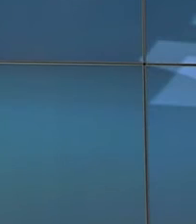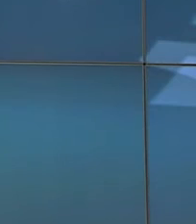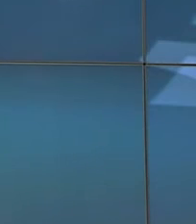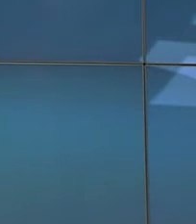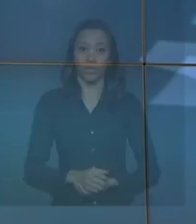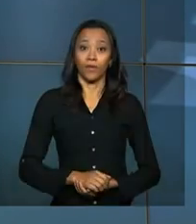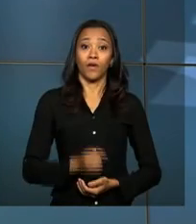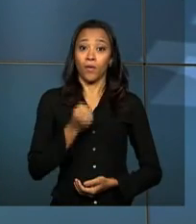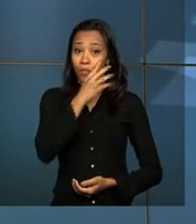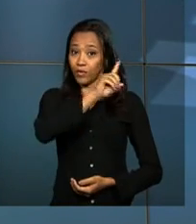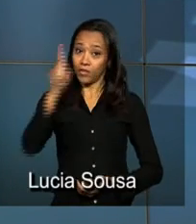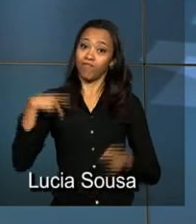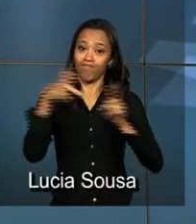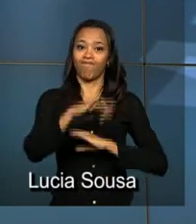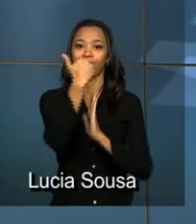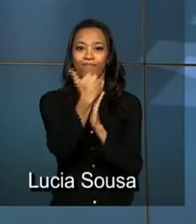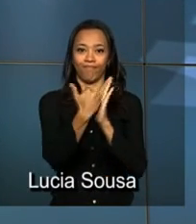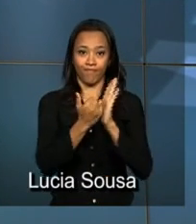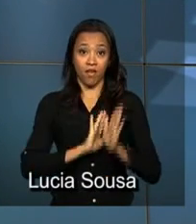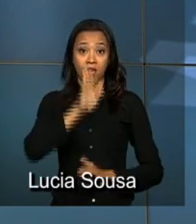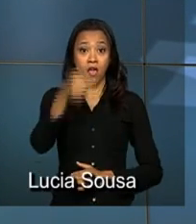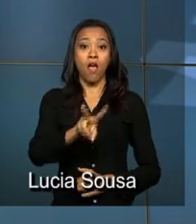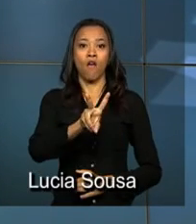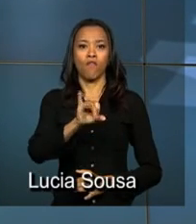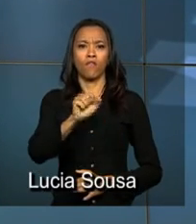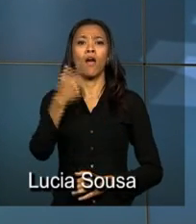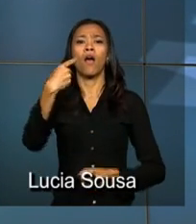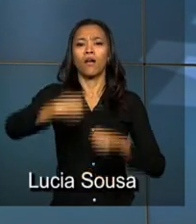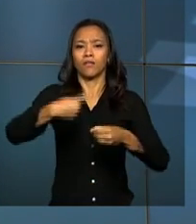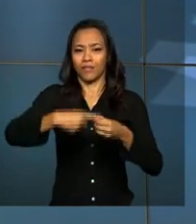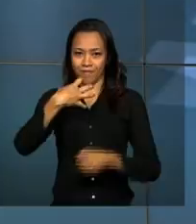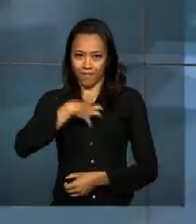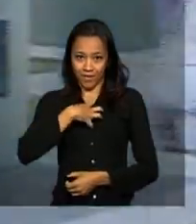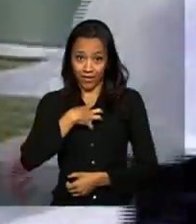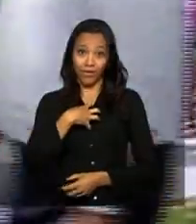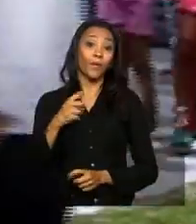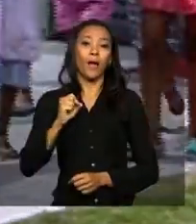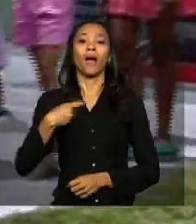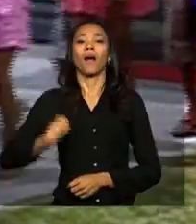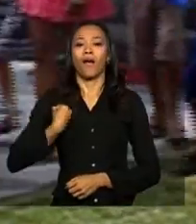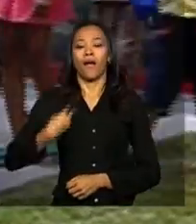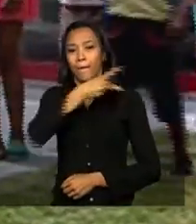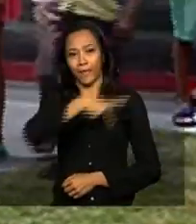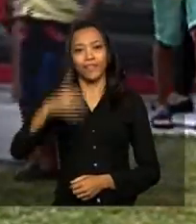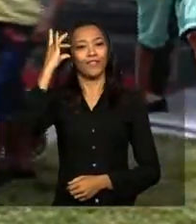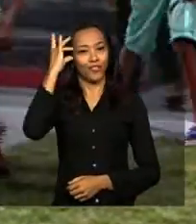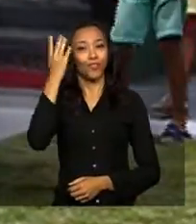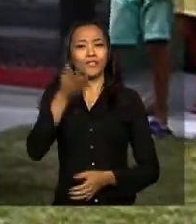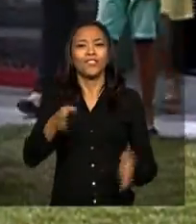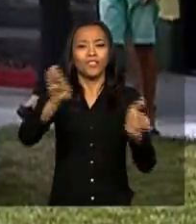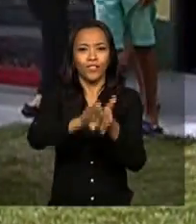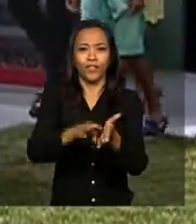olá bom dia interrompemos a programação para ir ao vivo a feira de santana na bahia onde a presidenta dilma rousseff